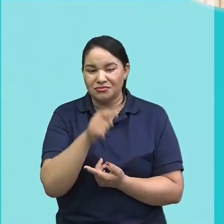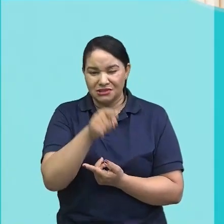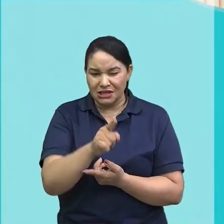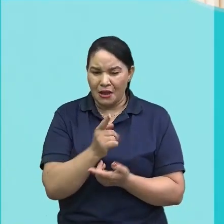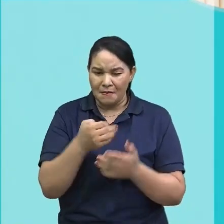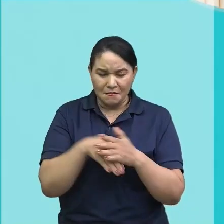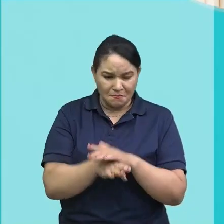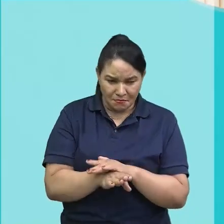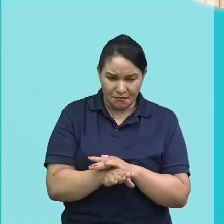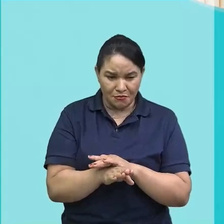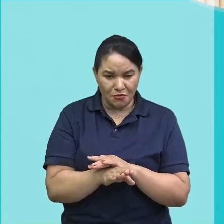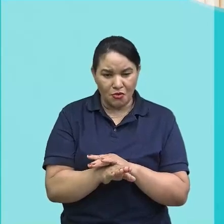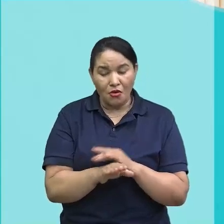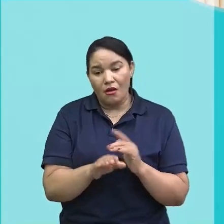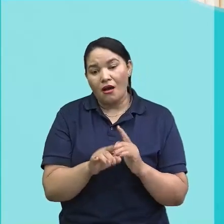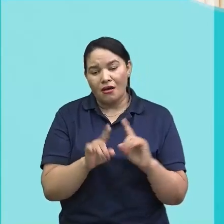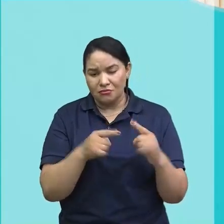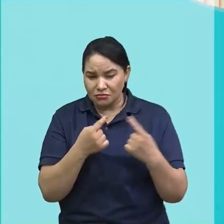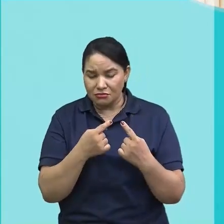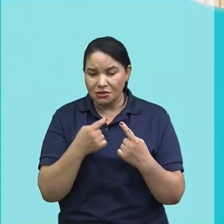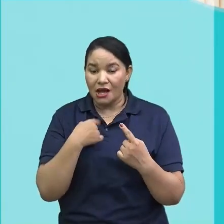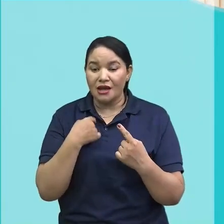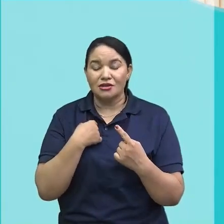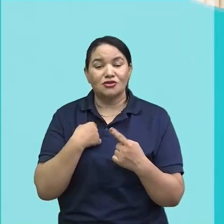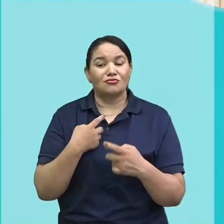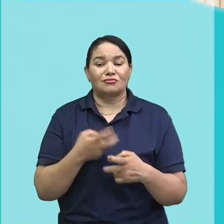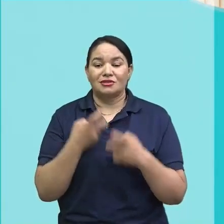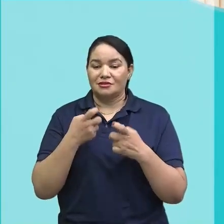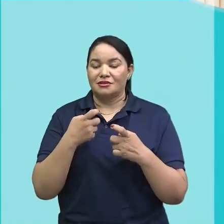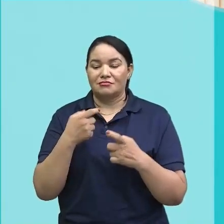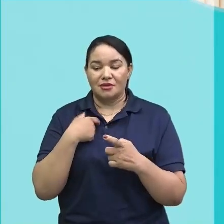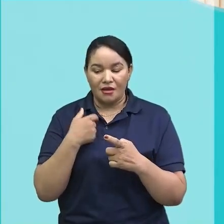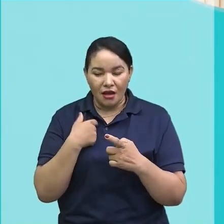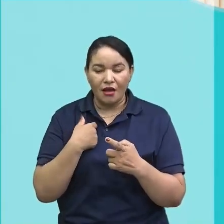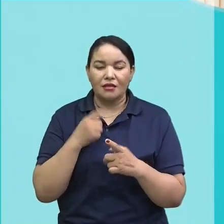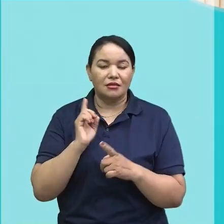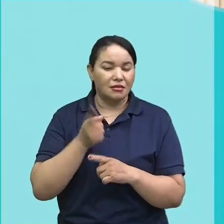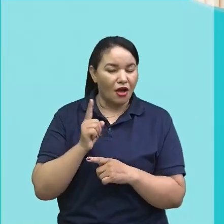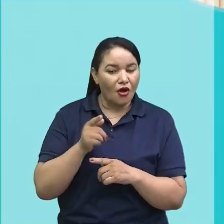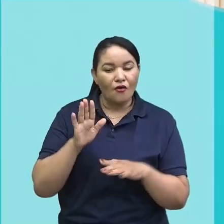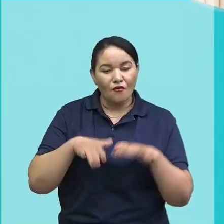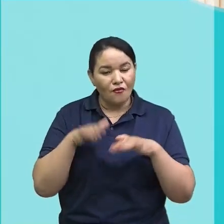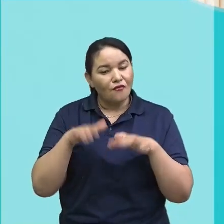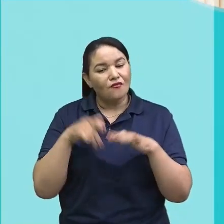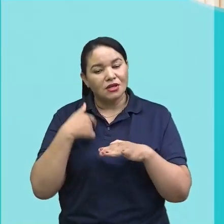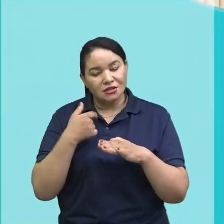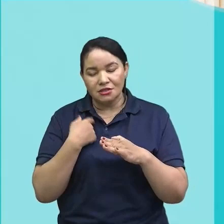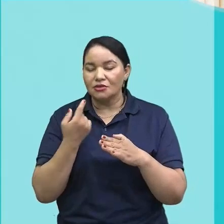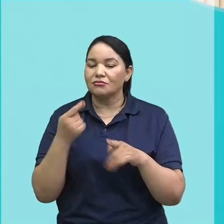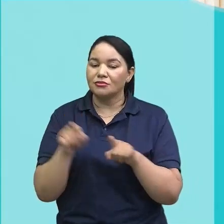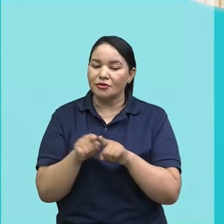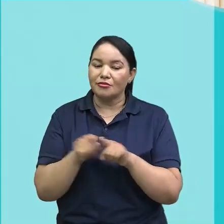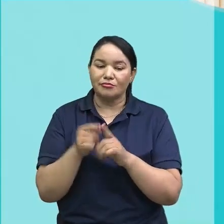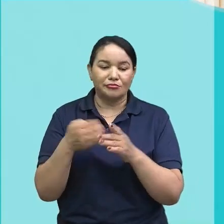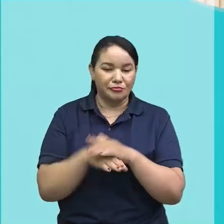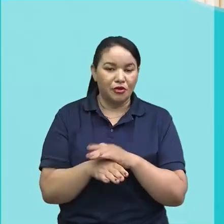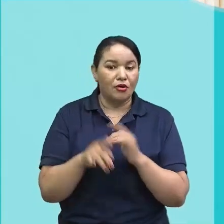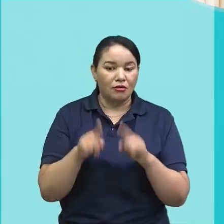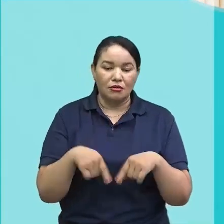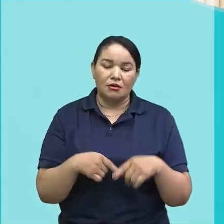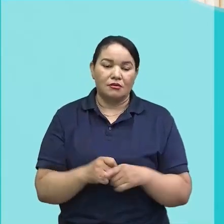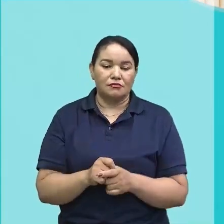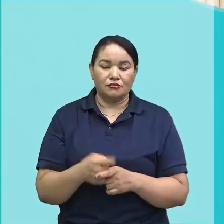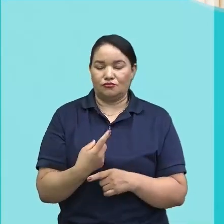diria Jung, tudo aquilo que incomoda no outro, na verdade, fala mais de você. E quando a gente fala da